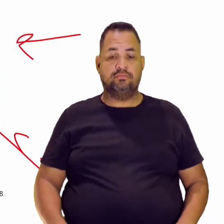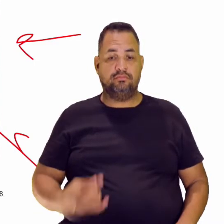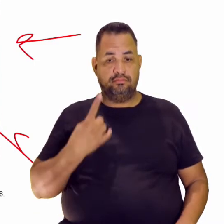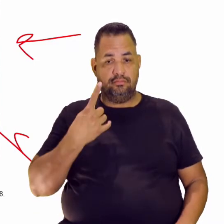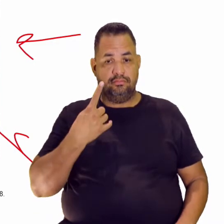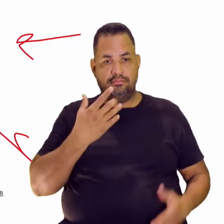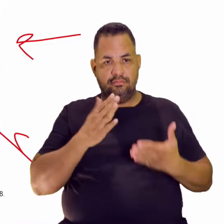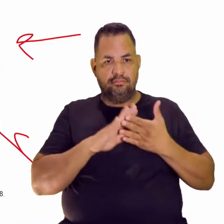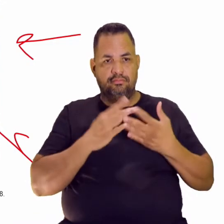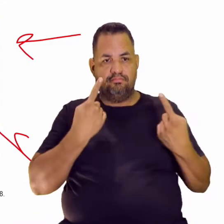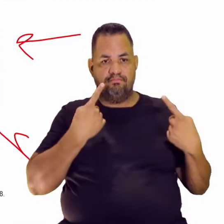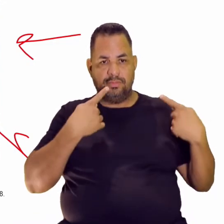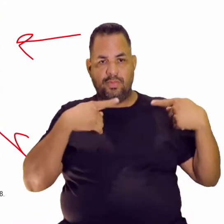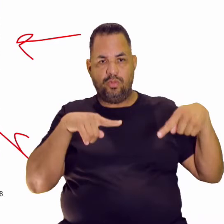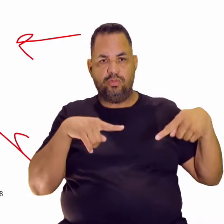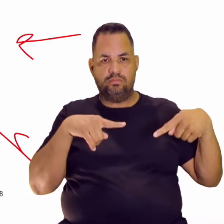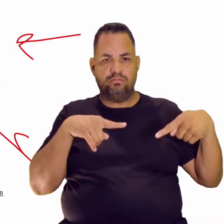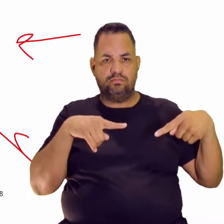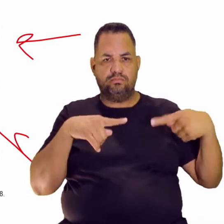só, contradizia,